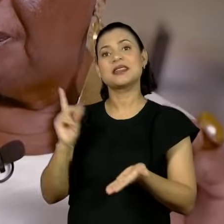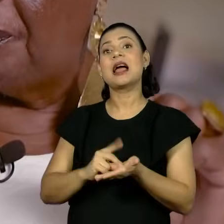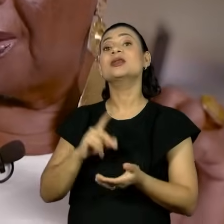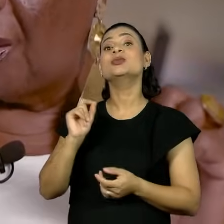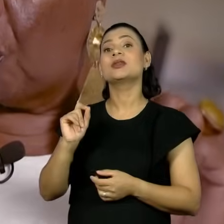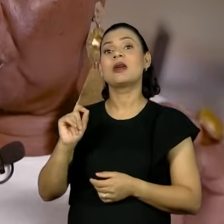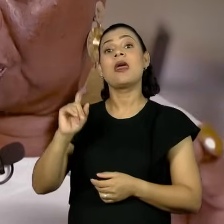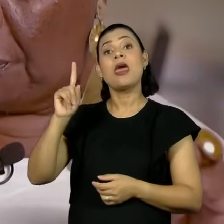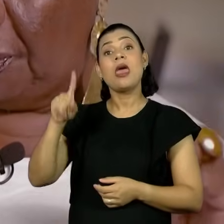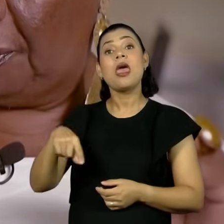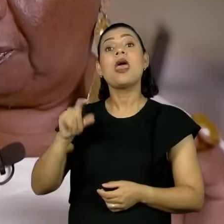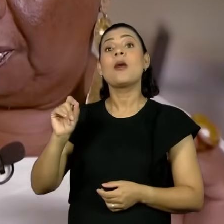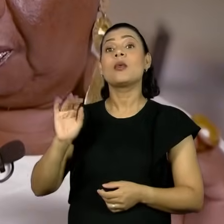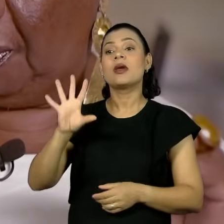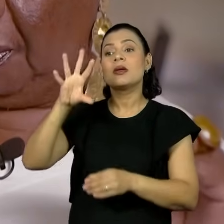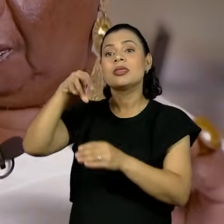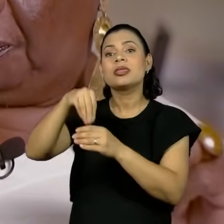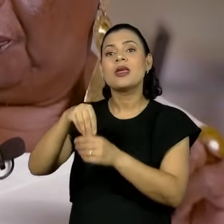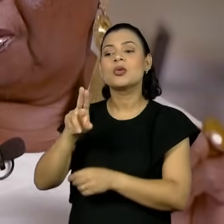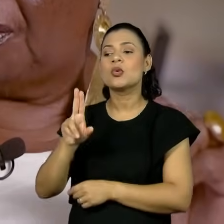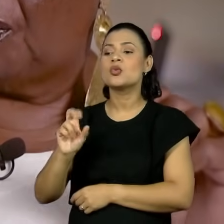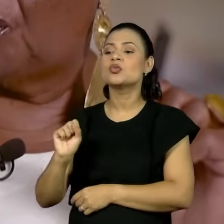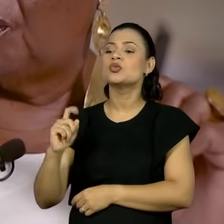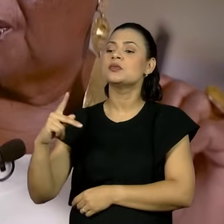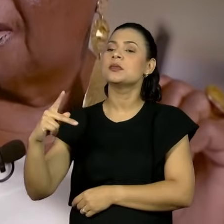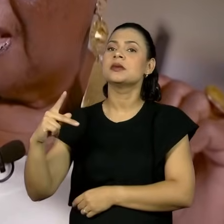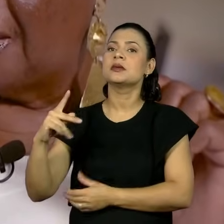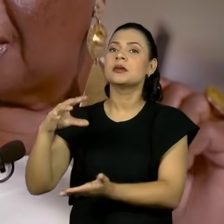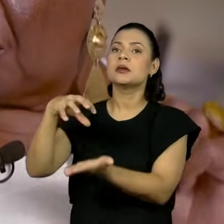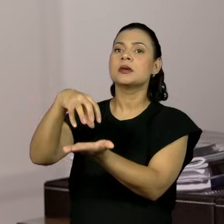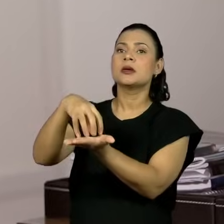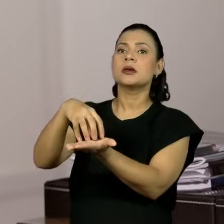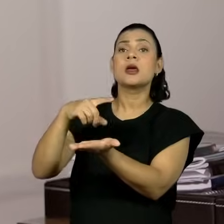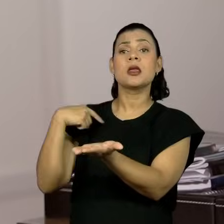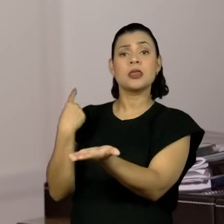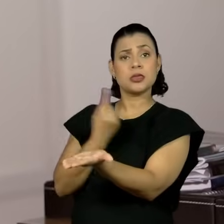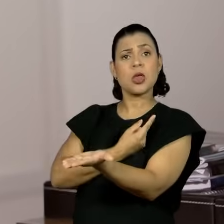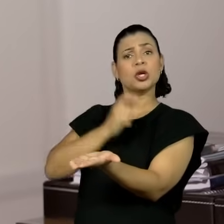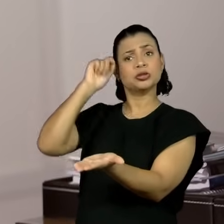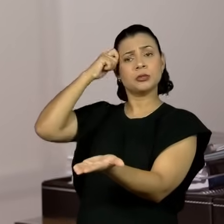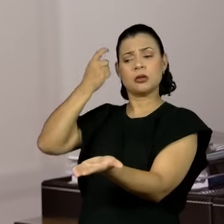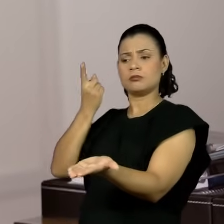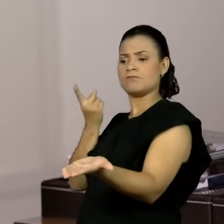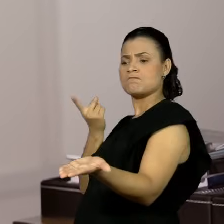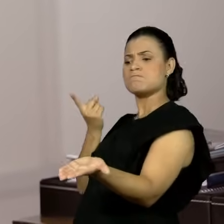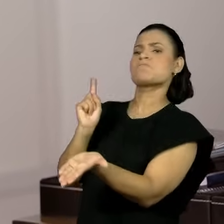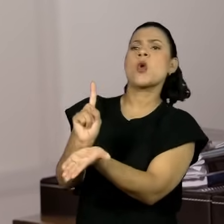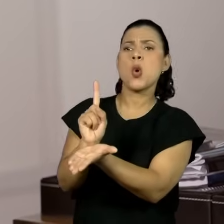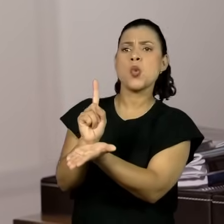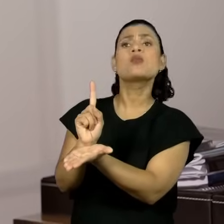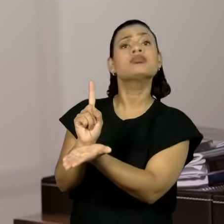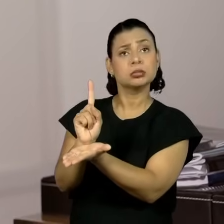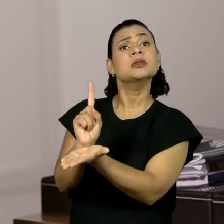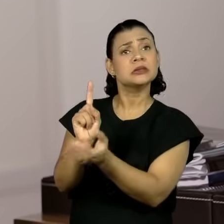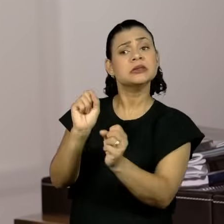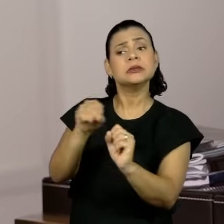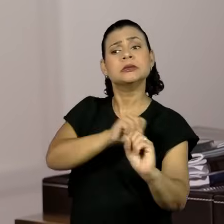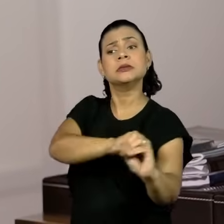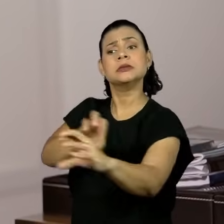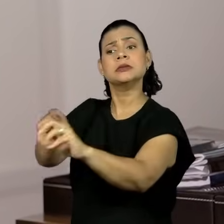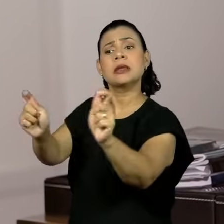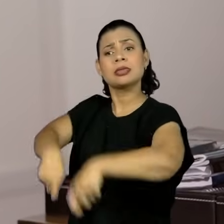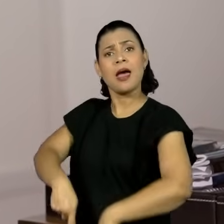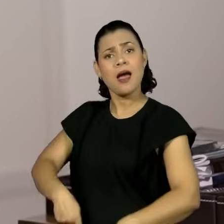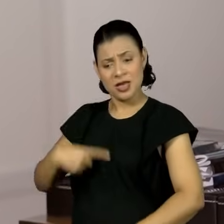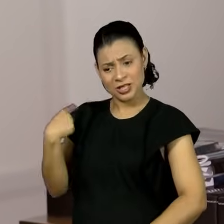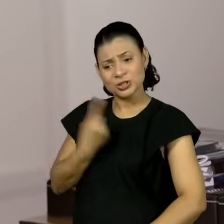serve para a USP. Sim. Porque nós somos canal de ensinamento,